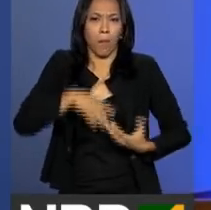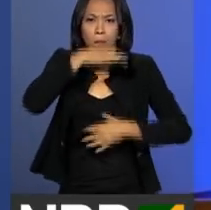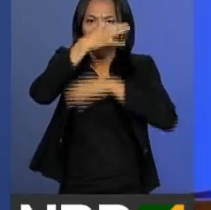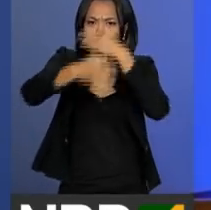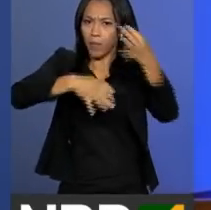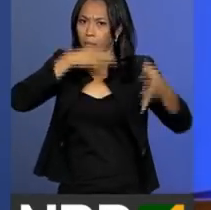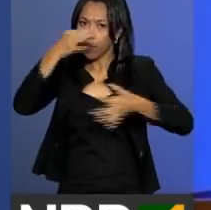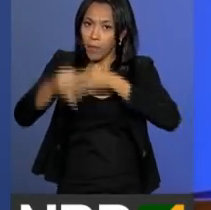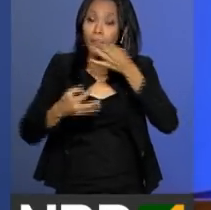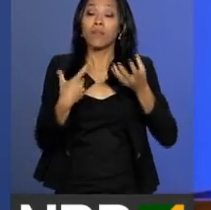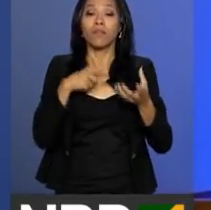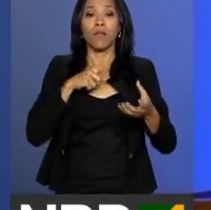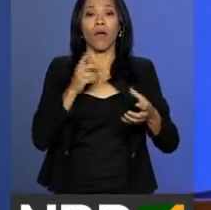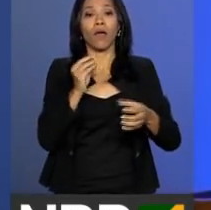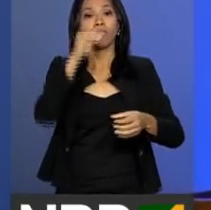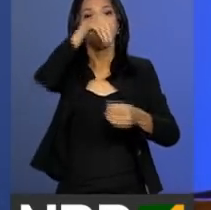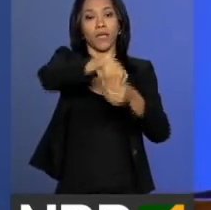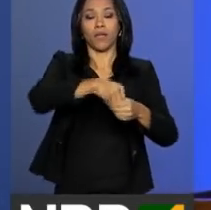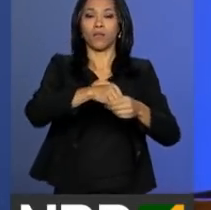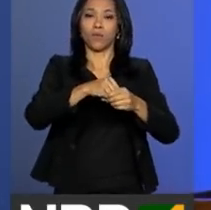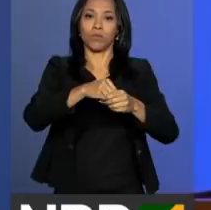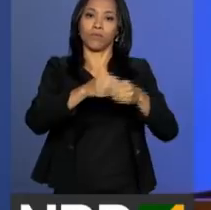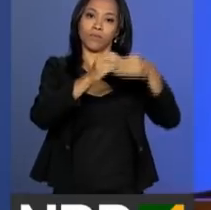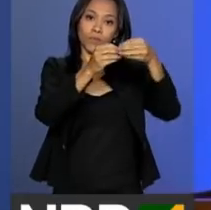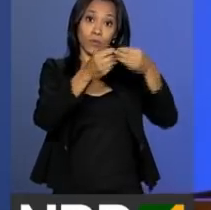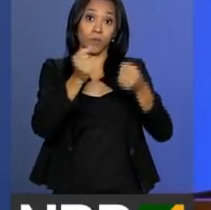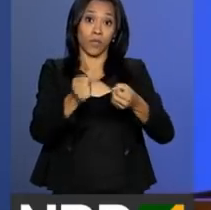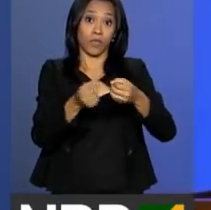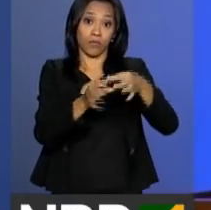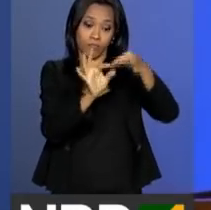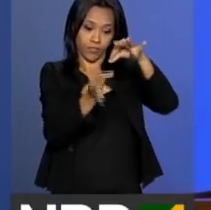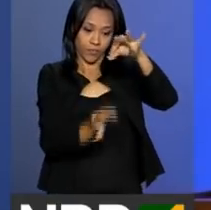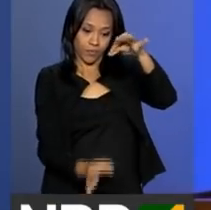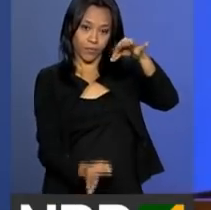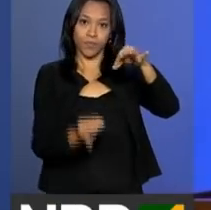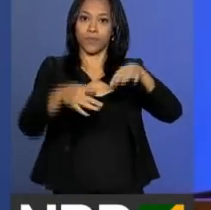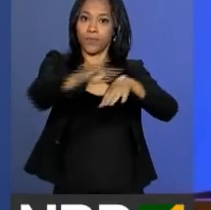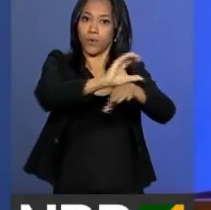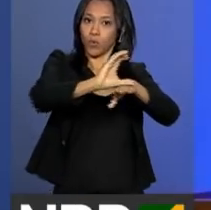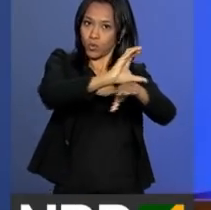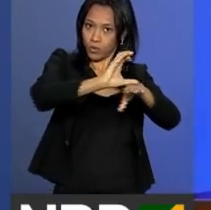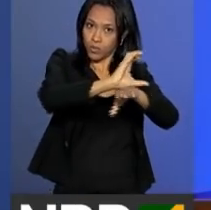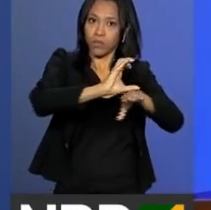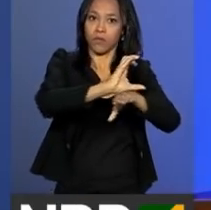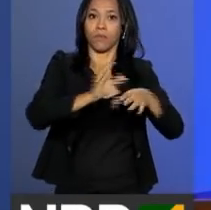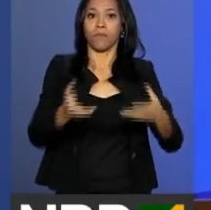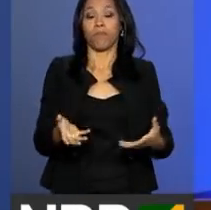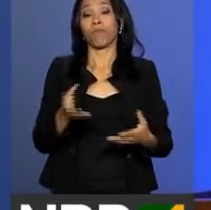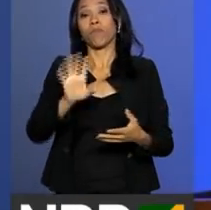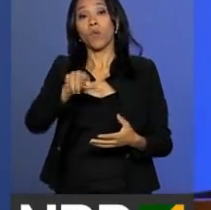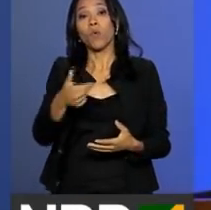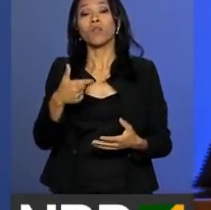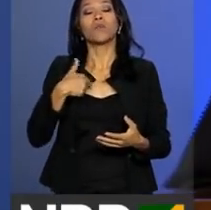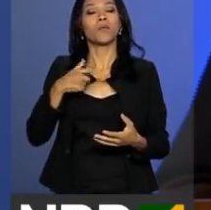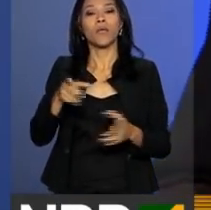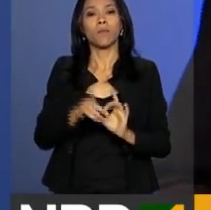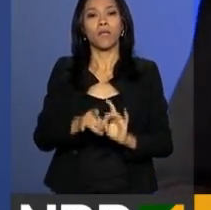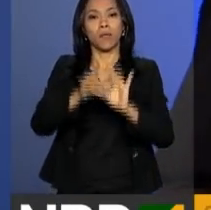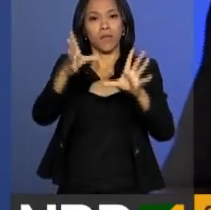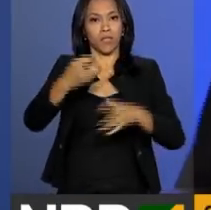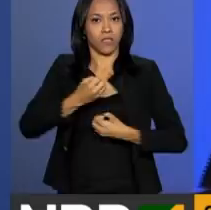todo o texto constitucional não é quando vejo a tentativa de obstaculizar de impedir uma liberdade de expressão